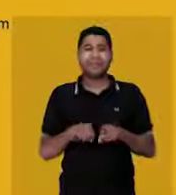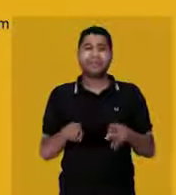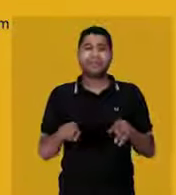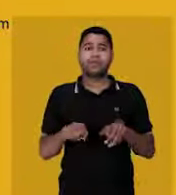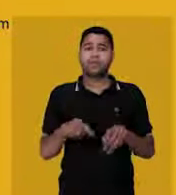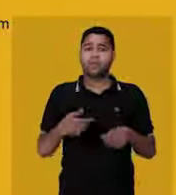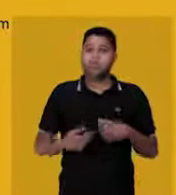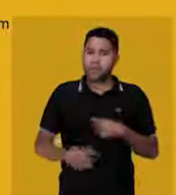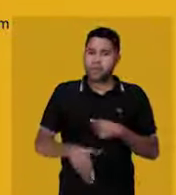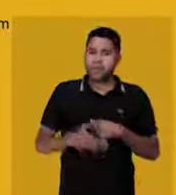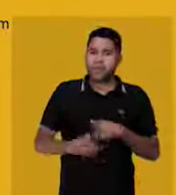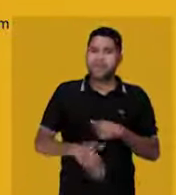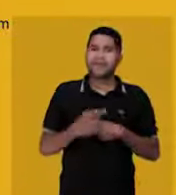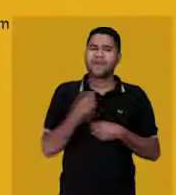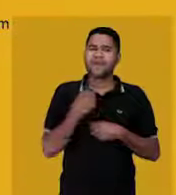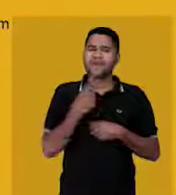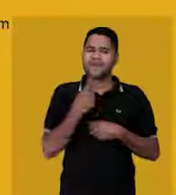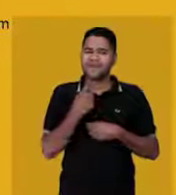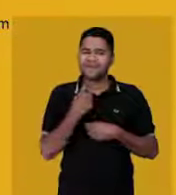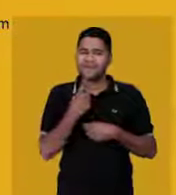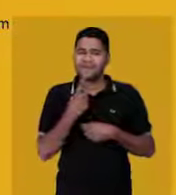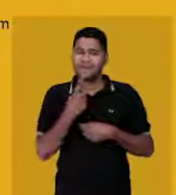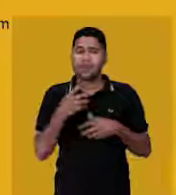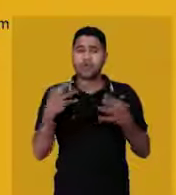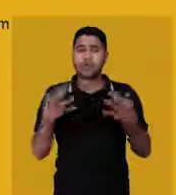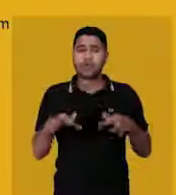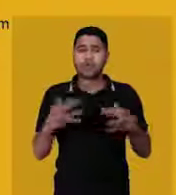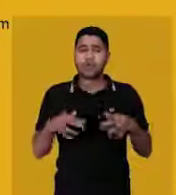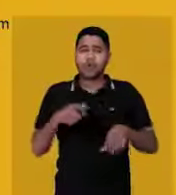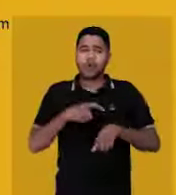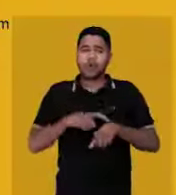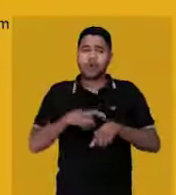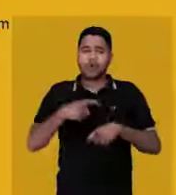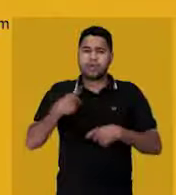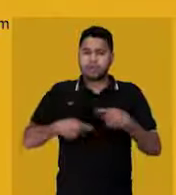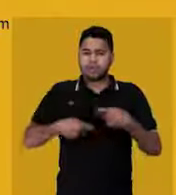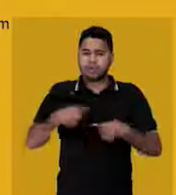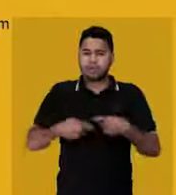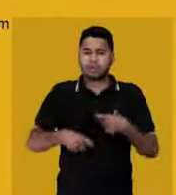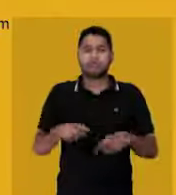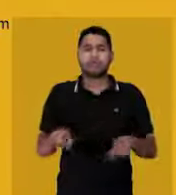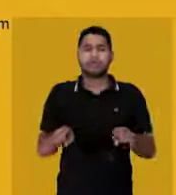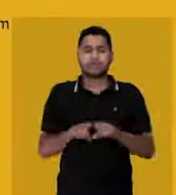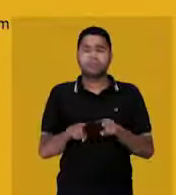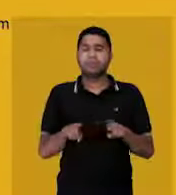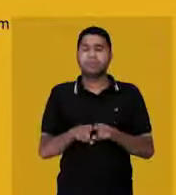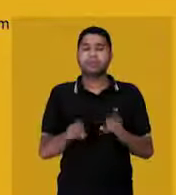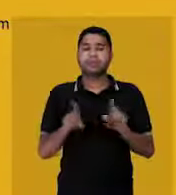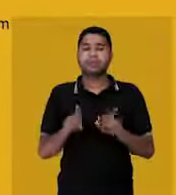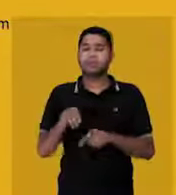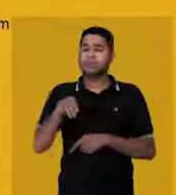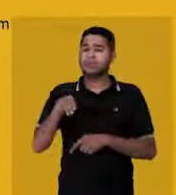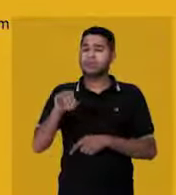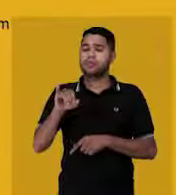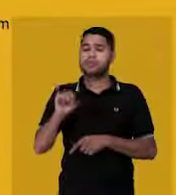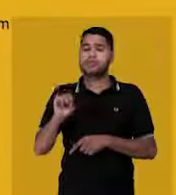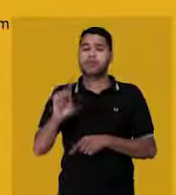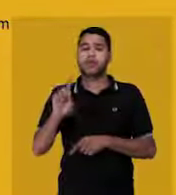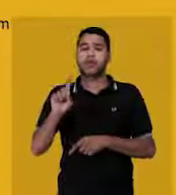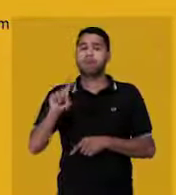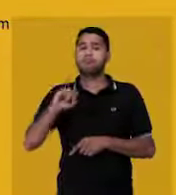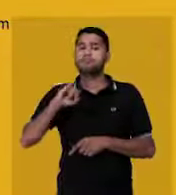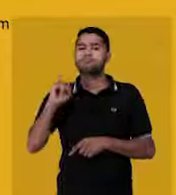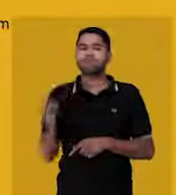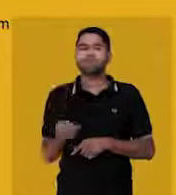espesso, vermelhidão, dor nas relações sexuais, e ela é uma micose oportunista,